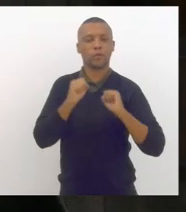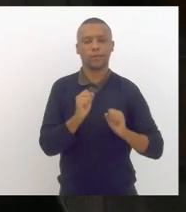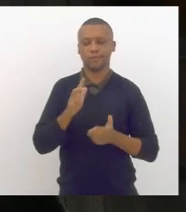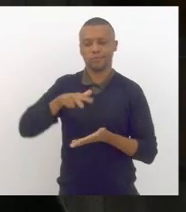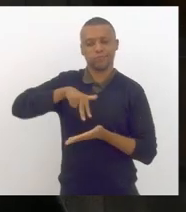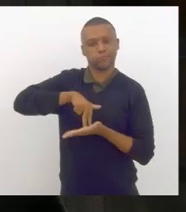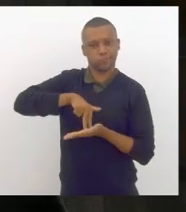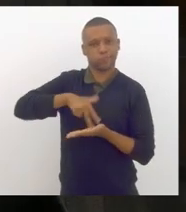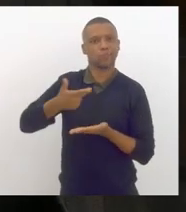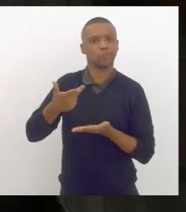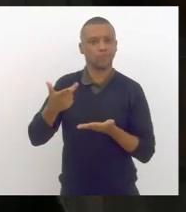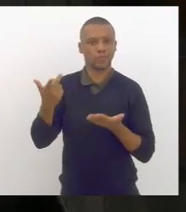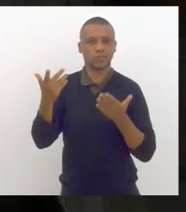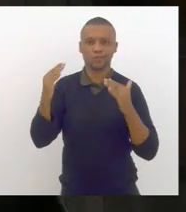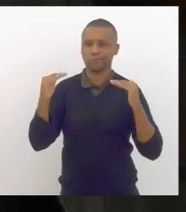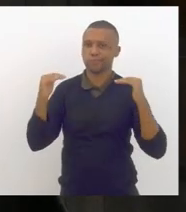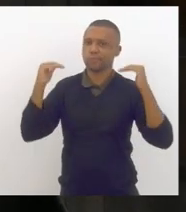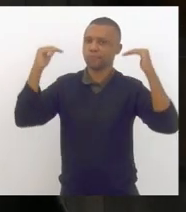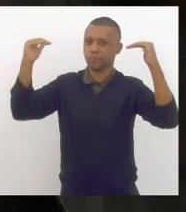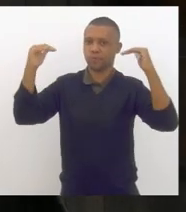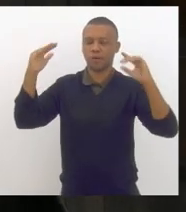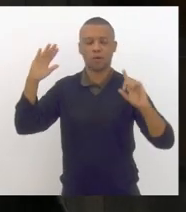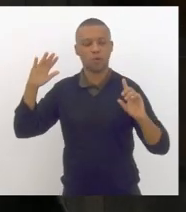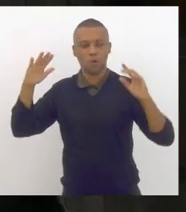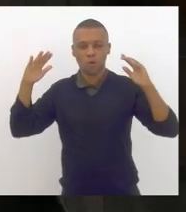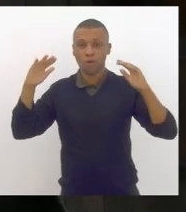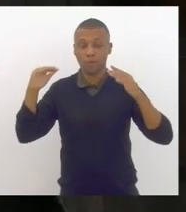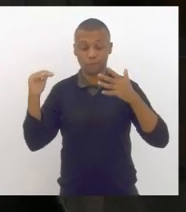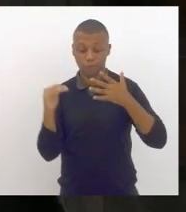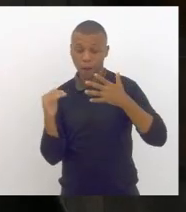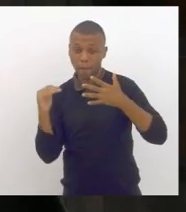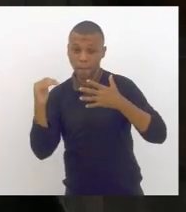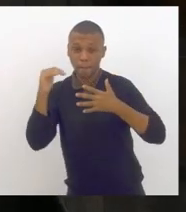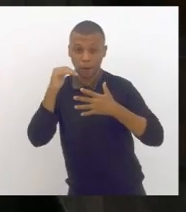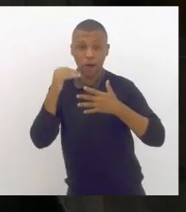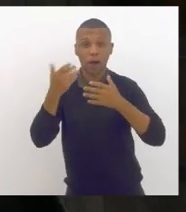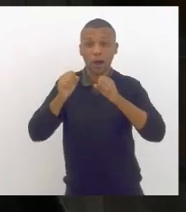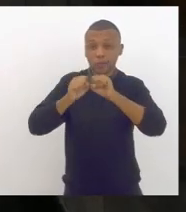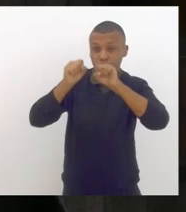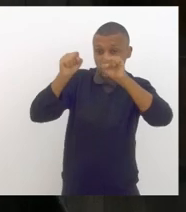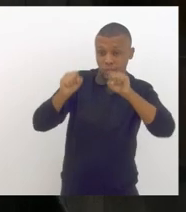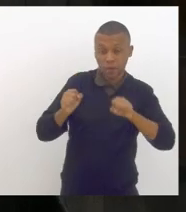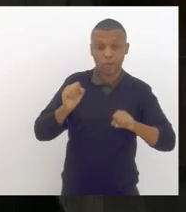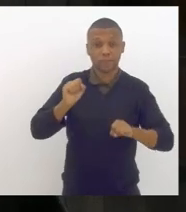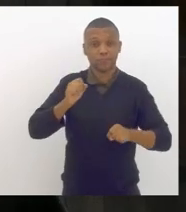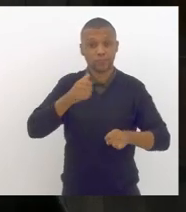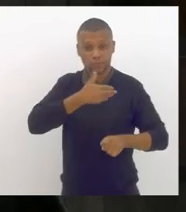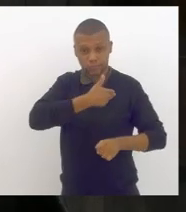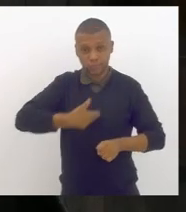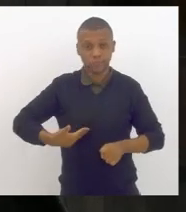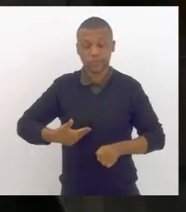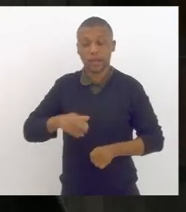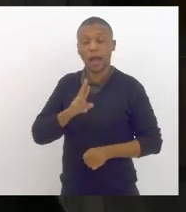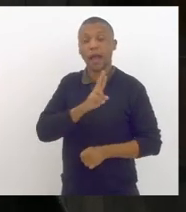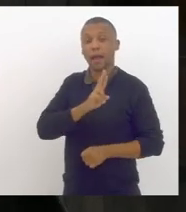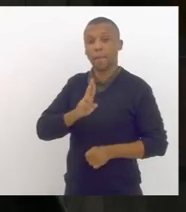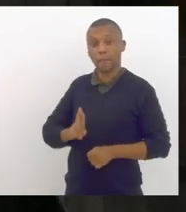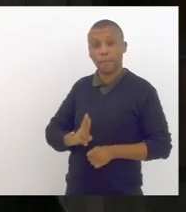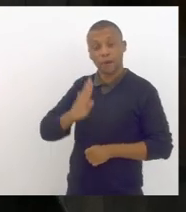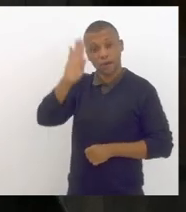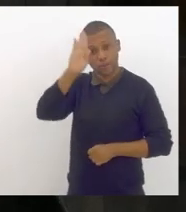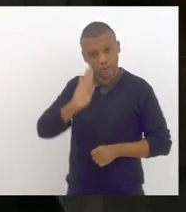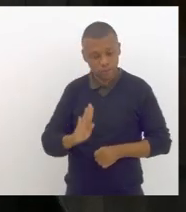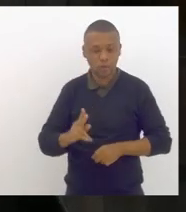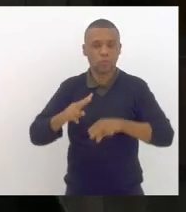de grande estatura na hierarquia da hierarquia do sistema Republicano brasileiro por isso é